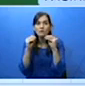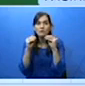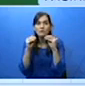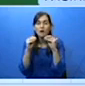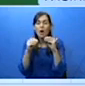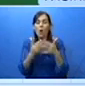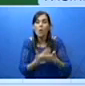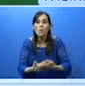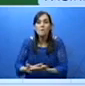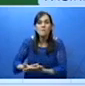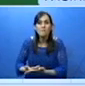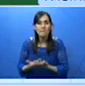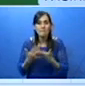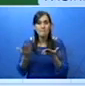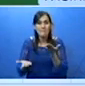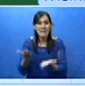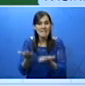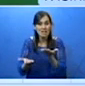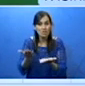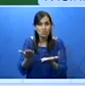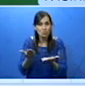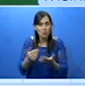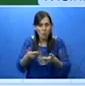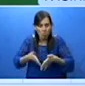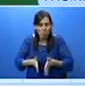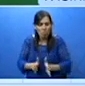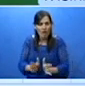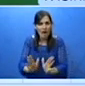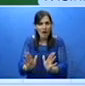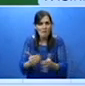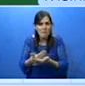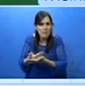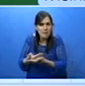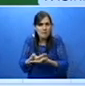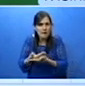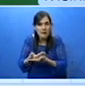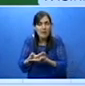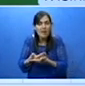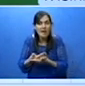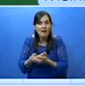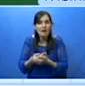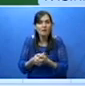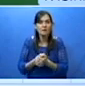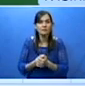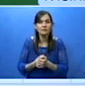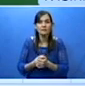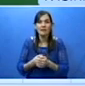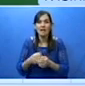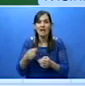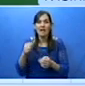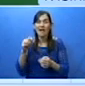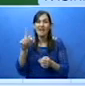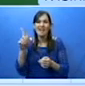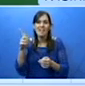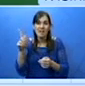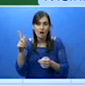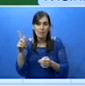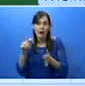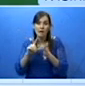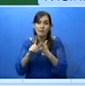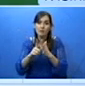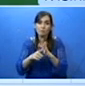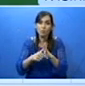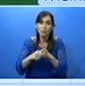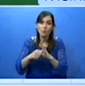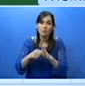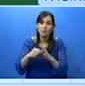é de 350 gramas. E quando adulto chega a pesar entre 25 e 30